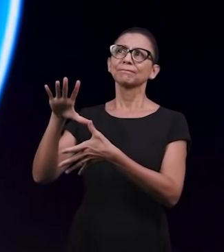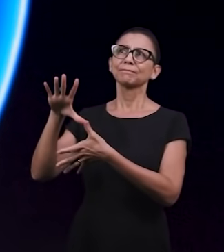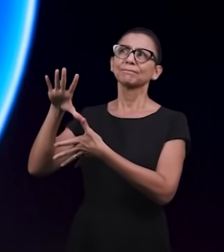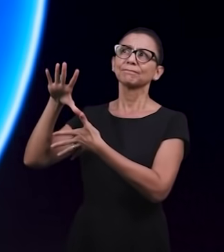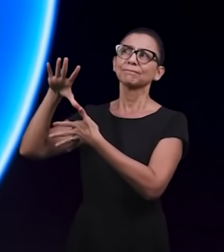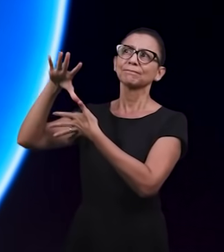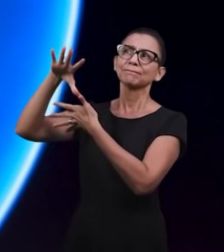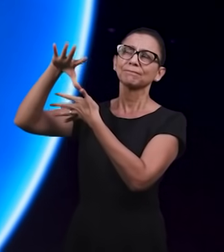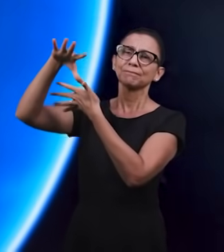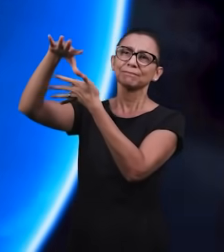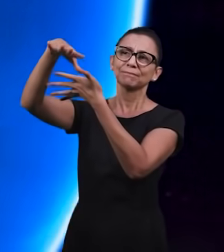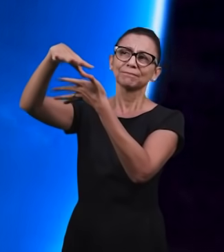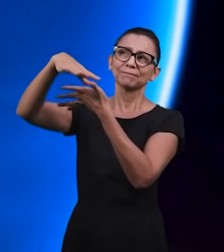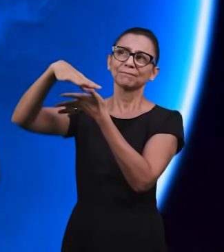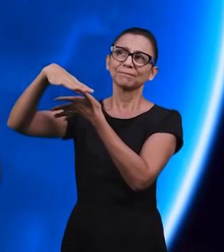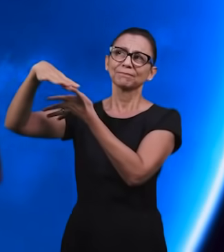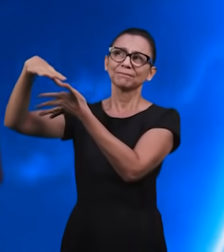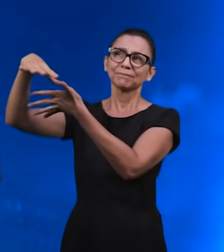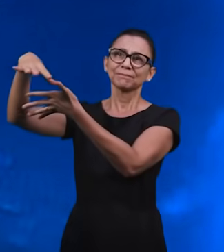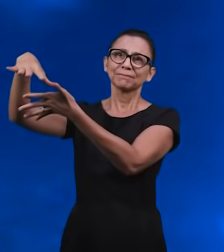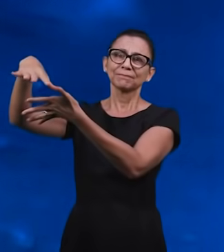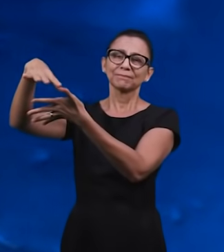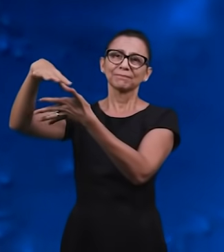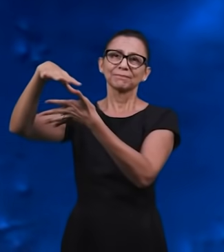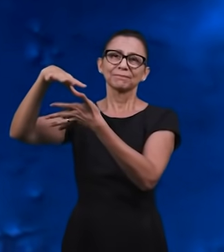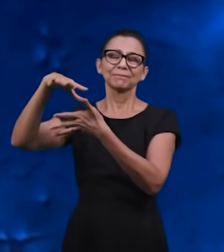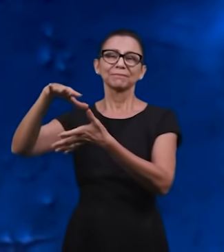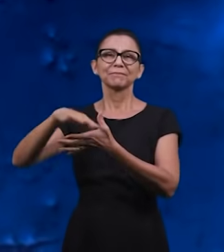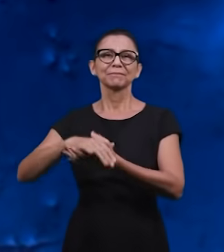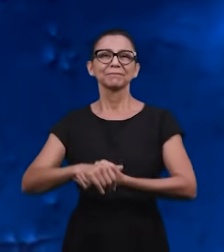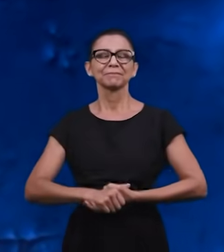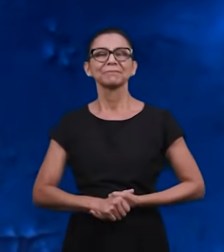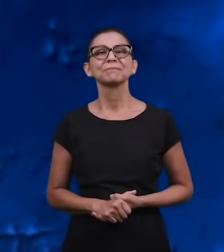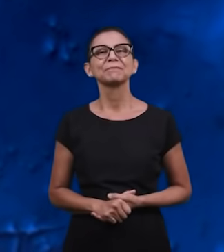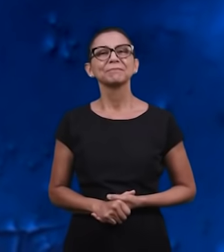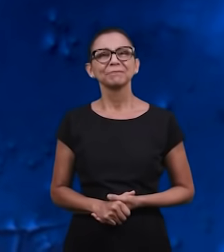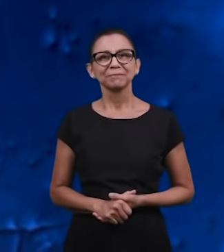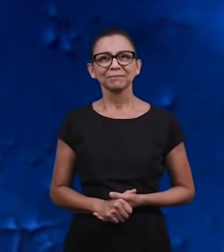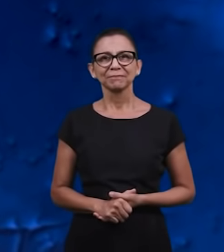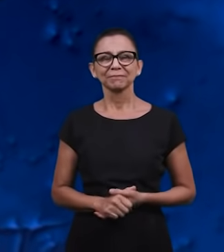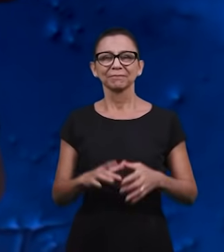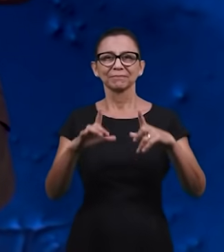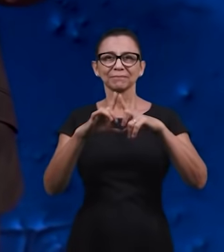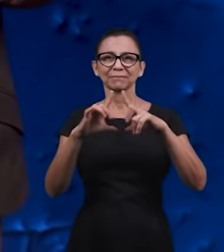resposta, que é o Japão. Então nós vamos agora atravessar o Oceano Pacífico e chegar